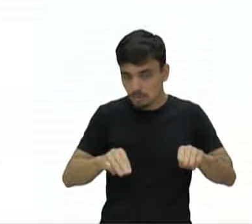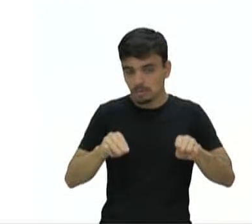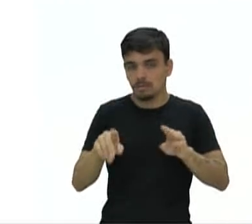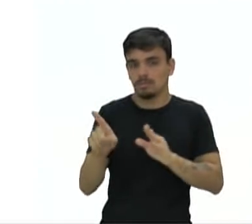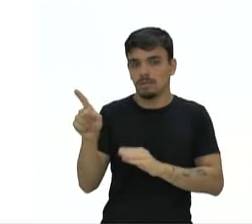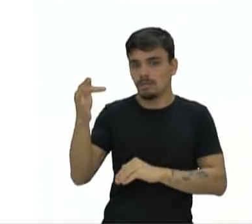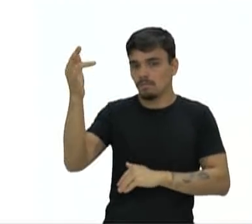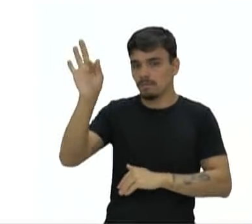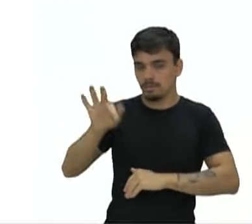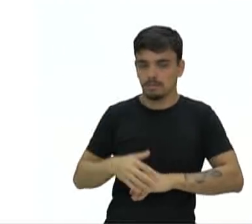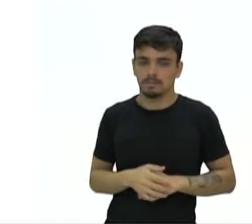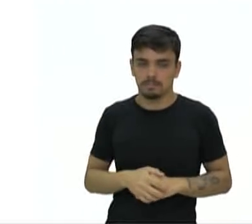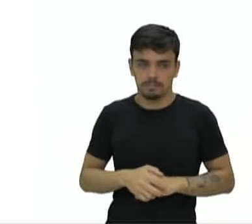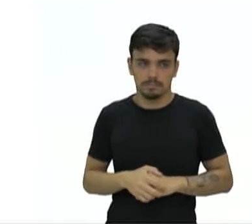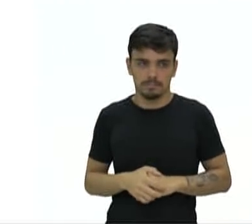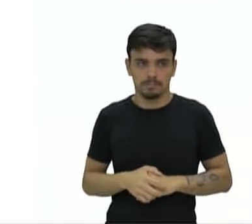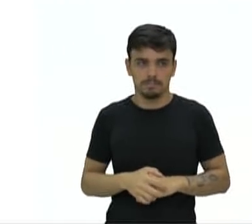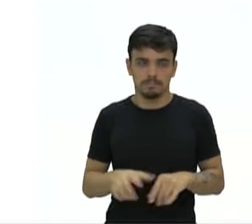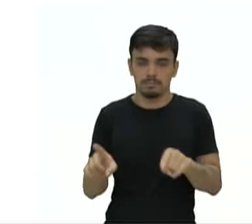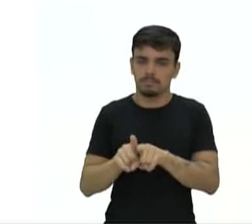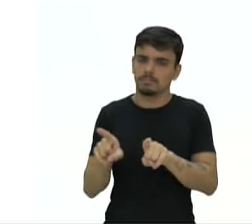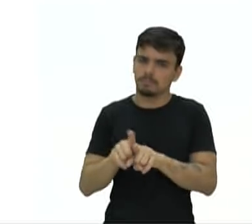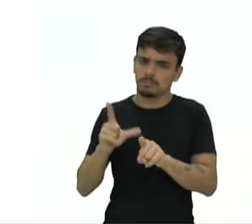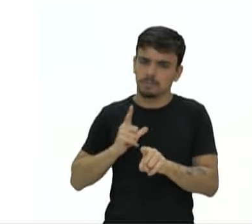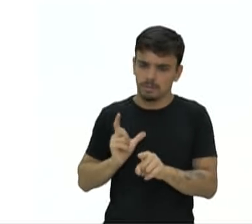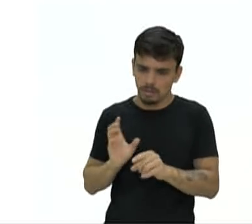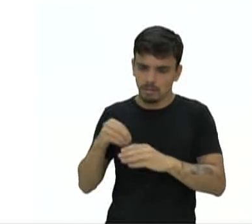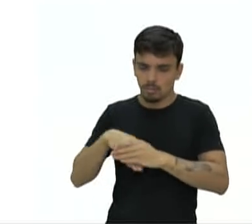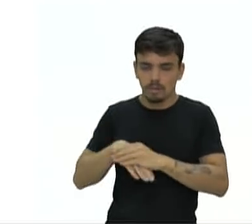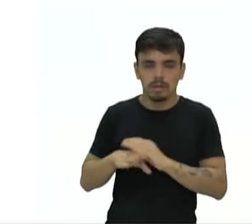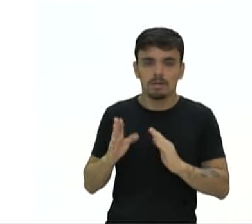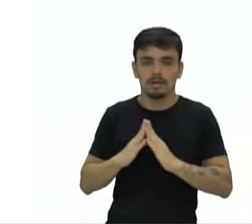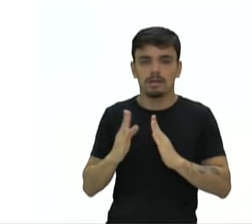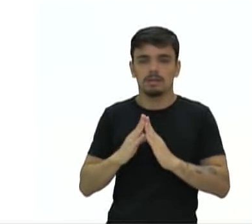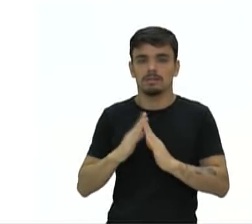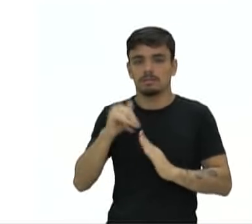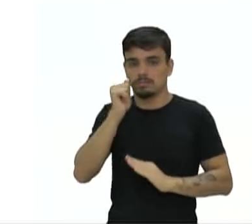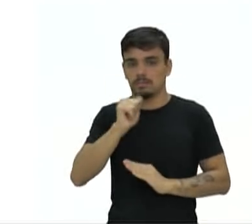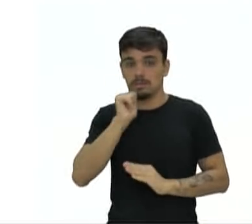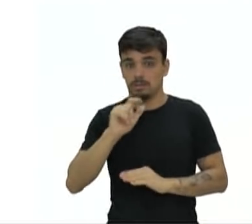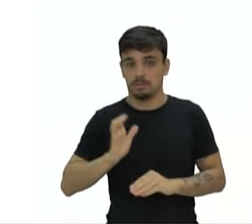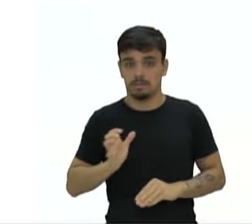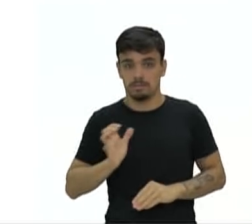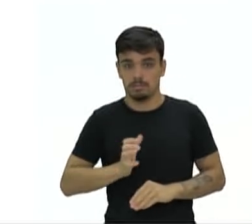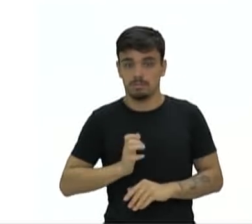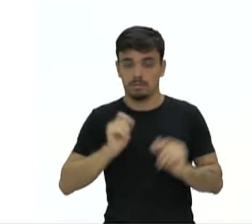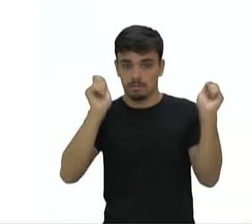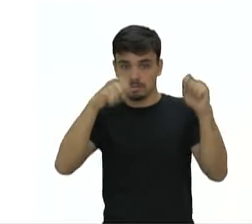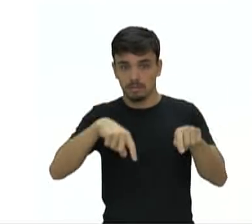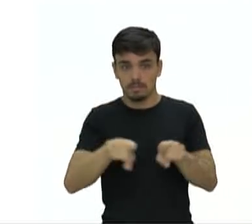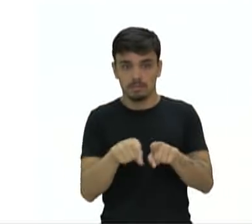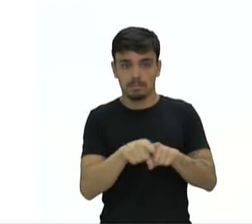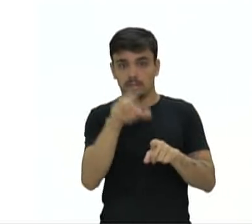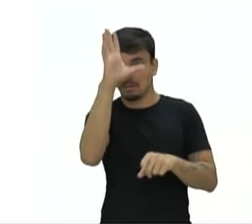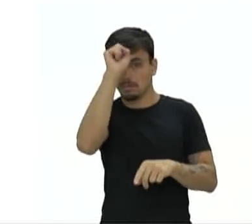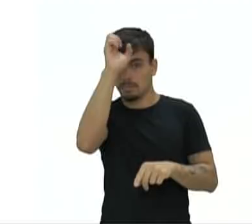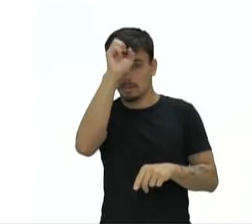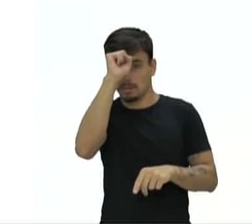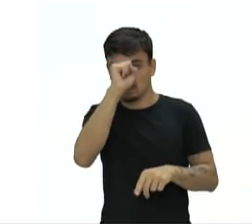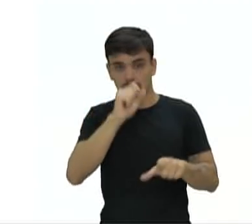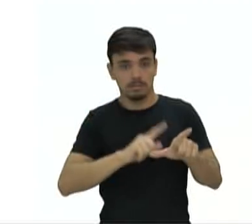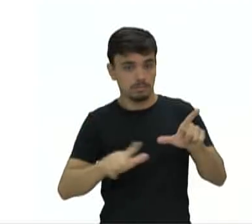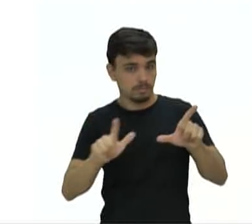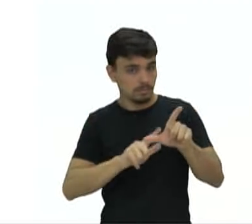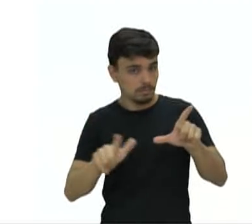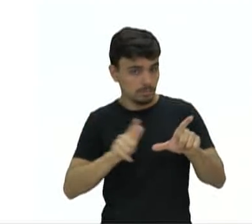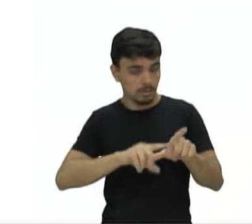França. Embora vivessem reclusas, as meninas, principalmente da elite, podiam também aprender as letras, ou seja, aprender a